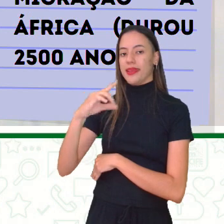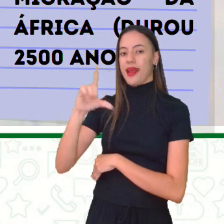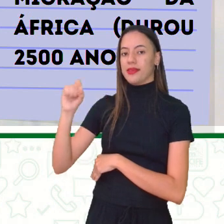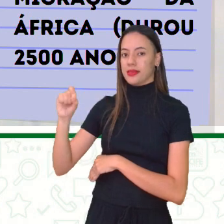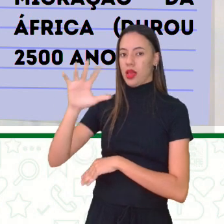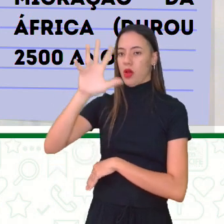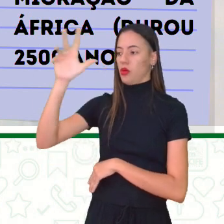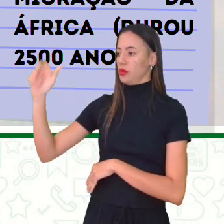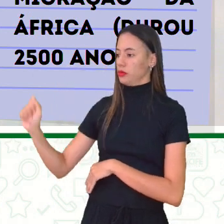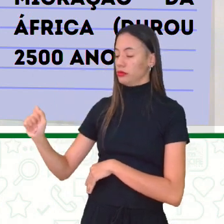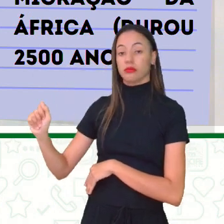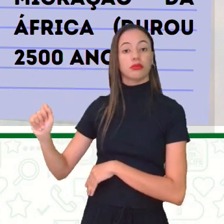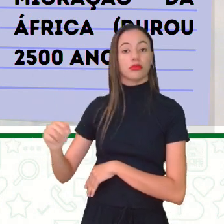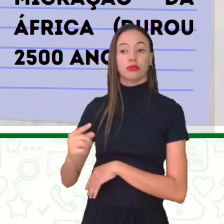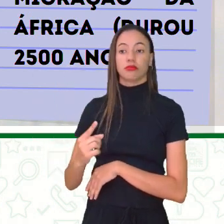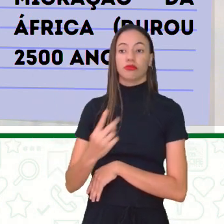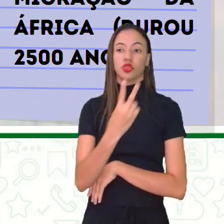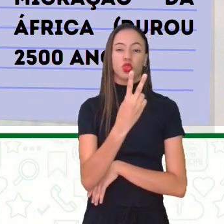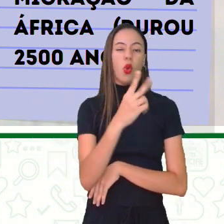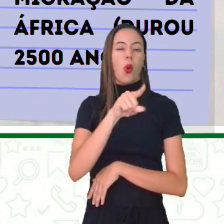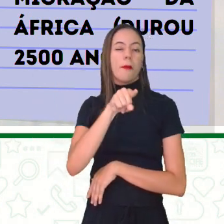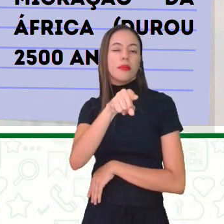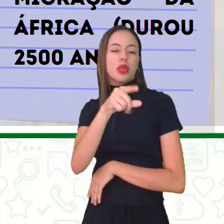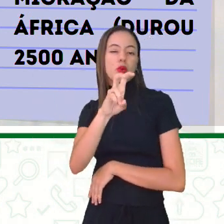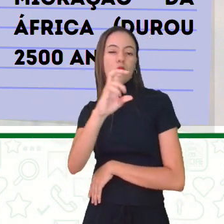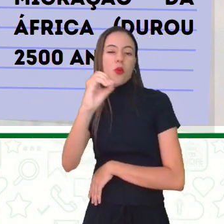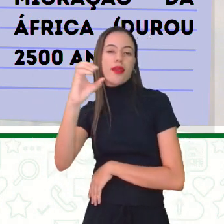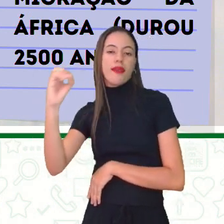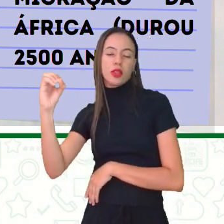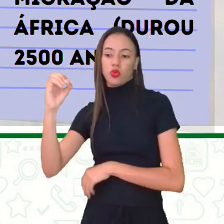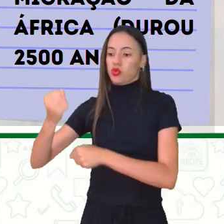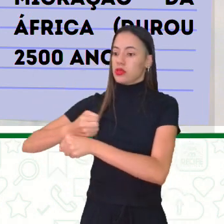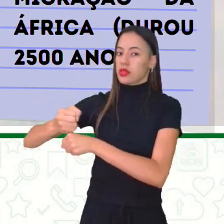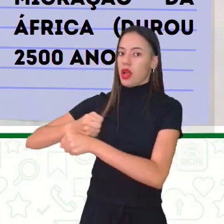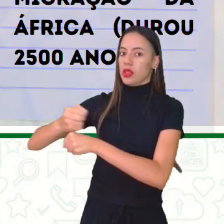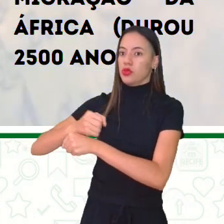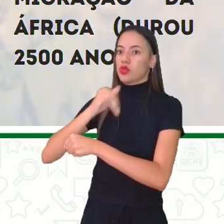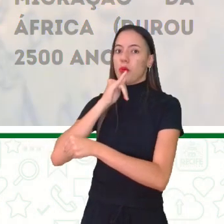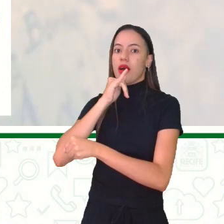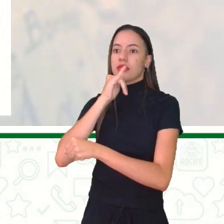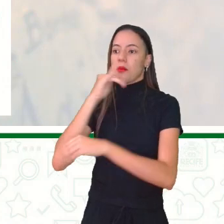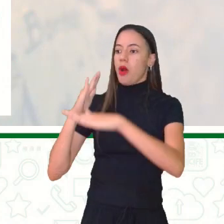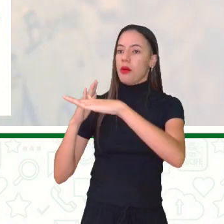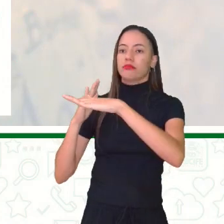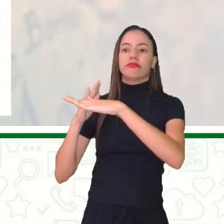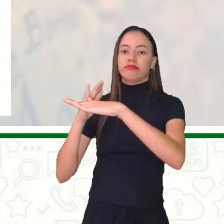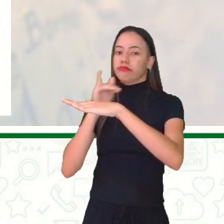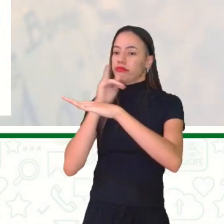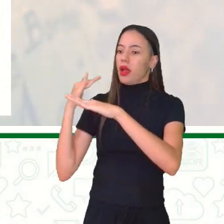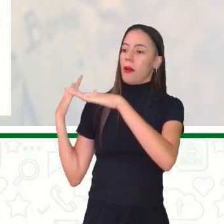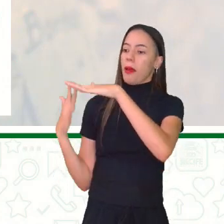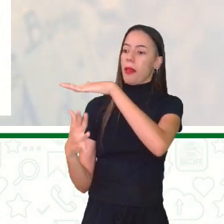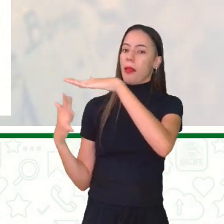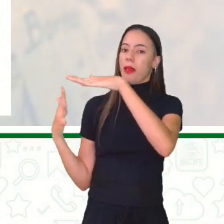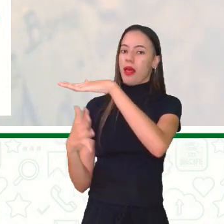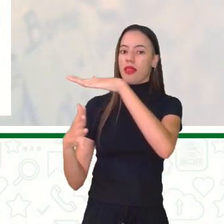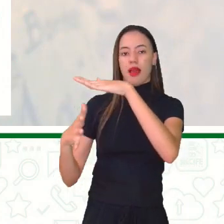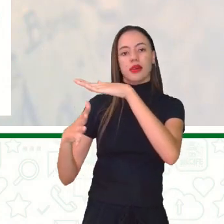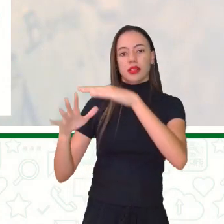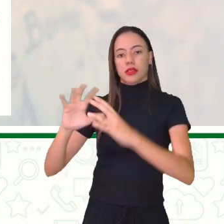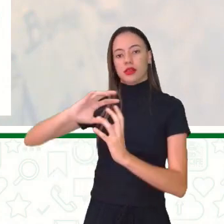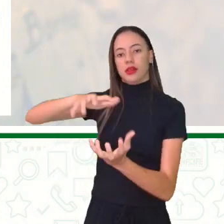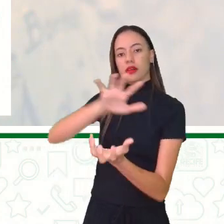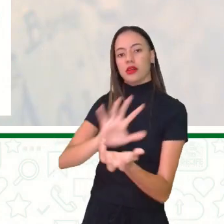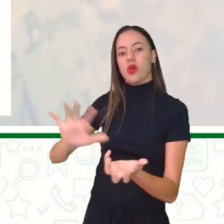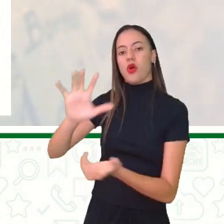2.500 anos povoando outros territórios do continente africano, certo? Então, nesse sentido, aqui, ó, a gente